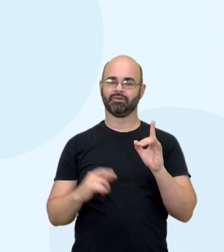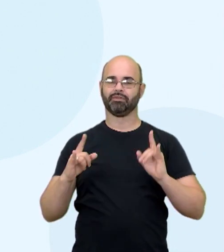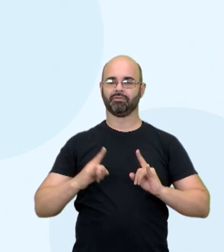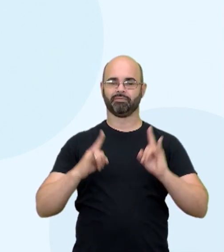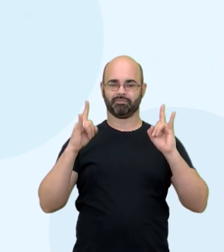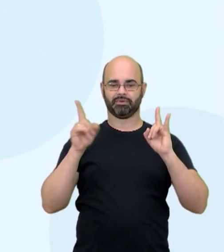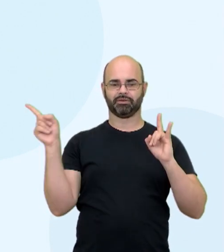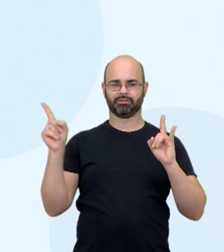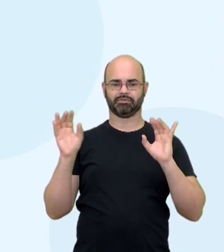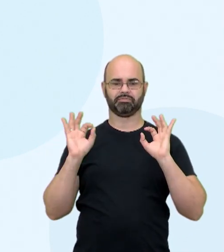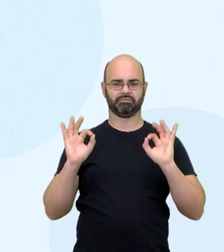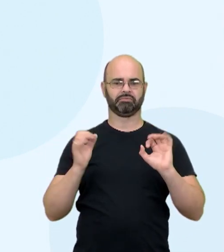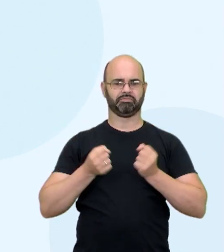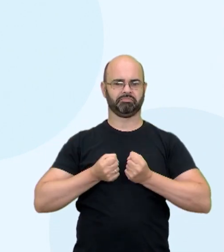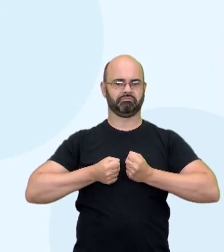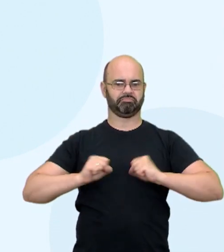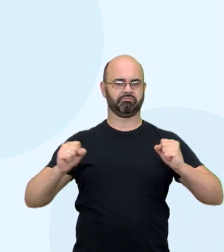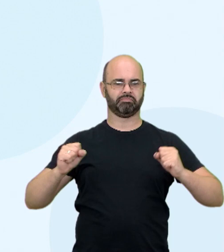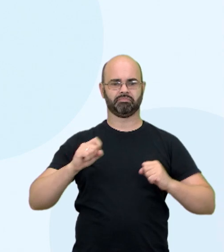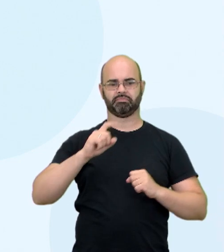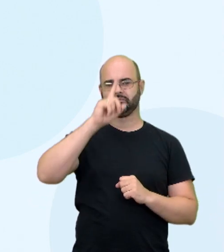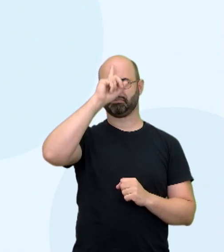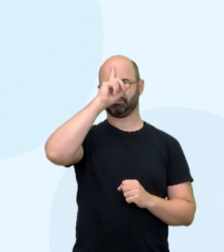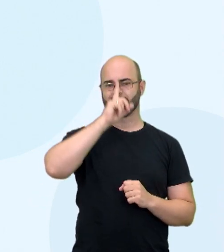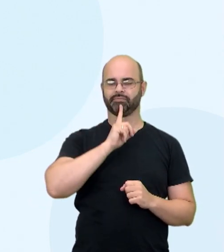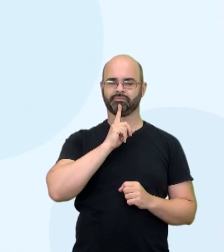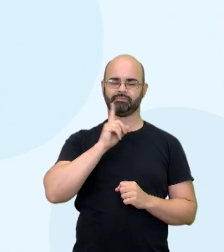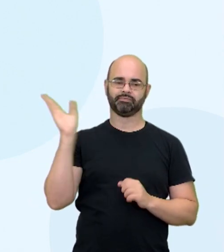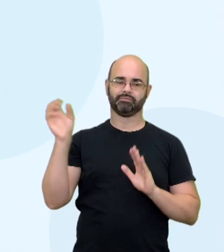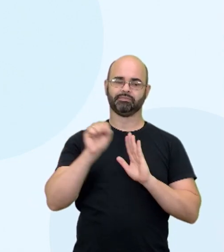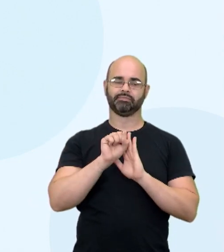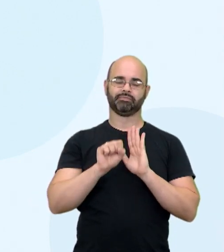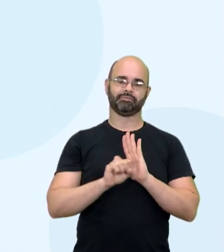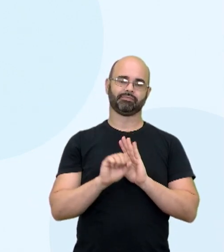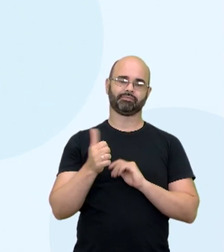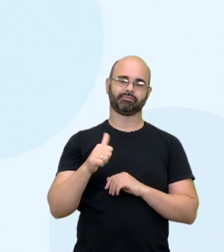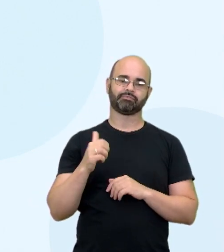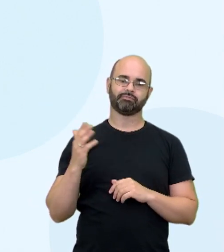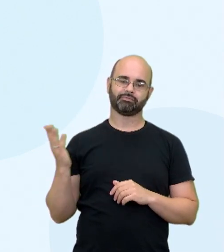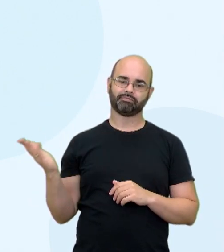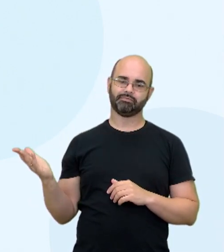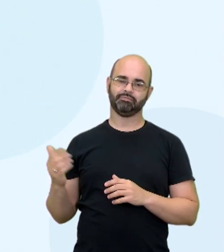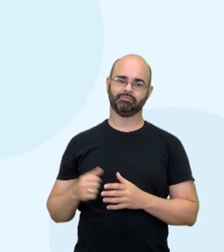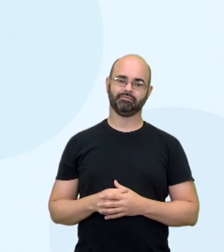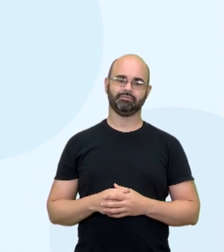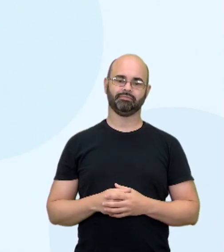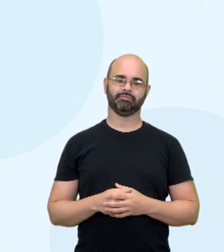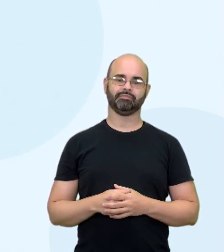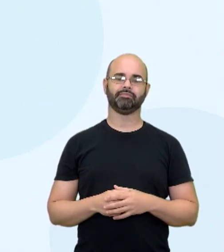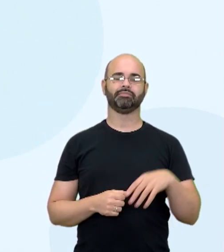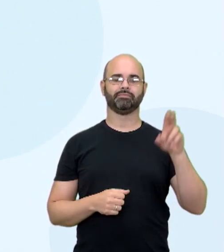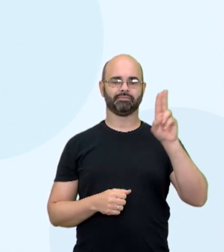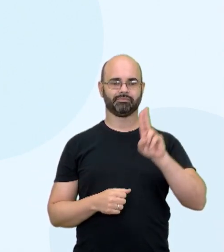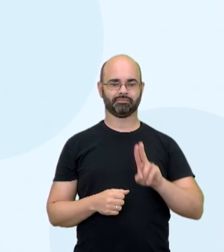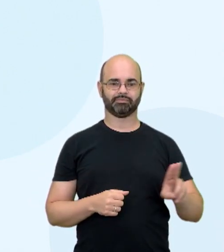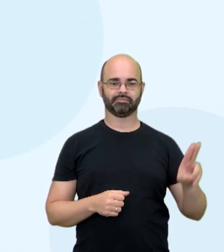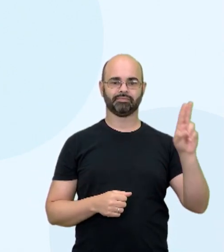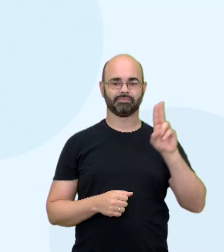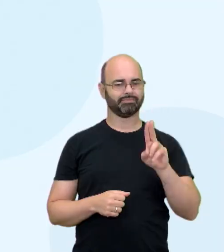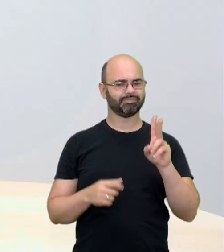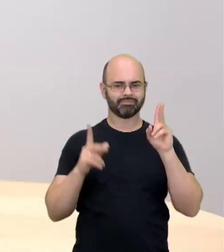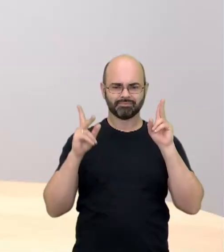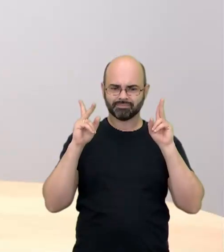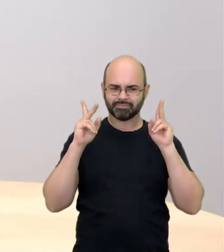bastante rebuscado de cor amarela, lá do século XI, e da Universidade de Paris, um prédio